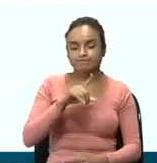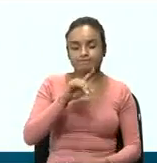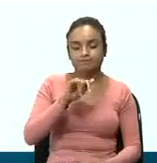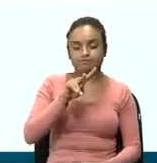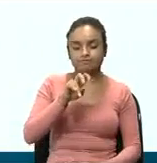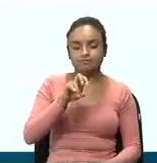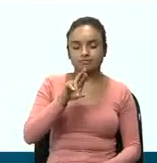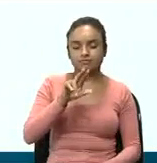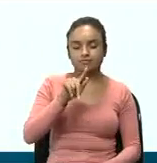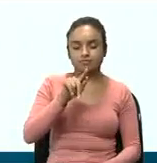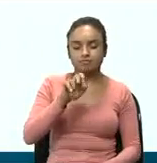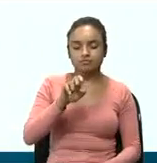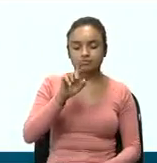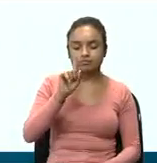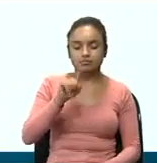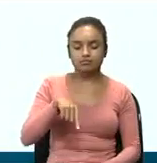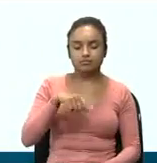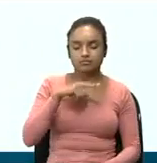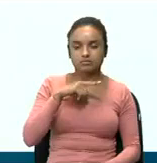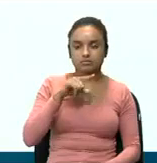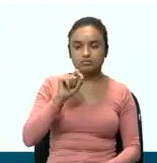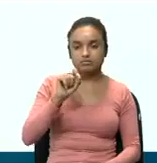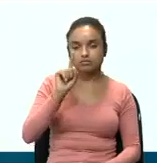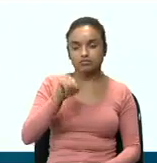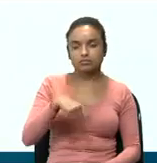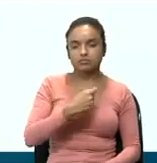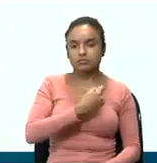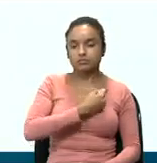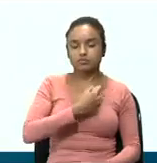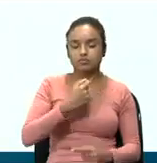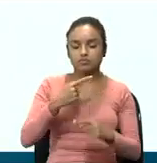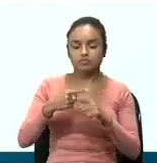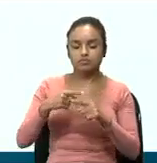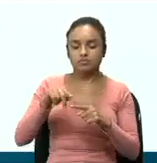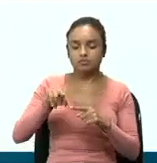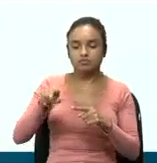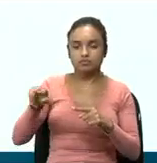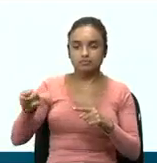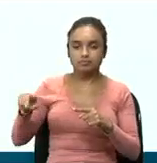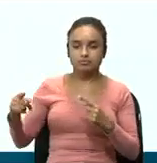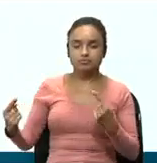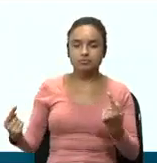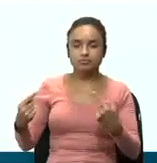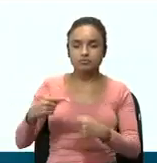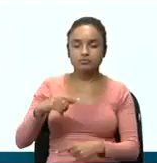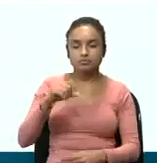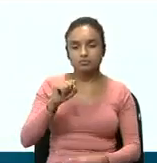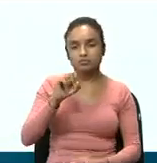tenho um número, uma constante que multiplica uma série que diverge. Logo, esse produto